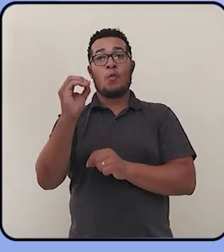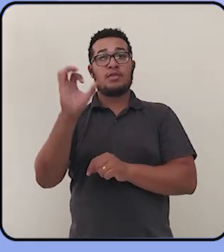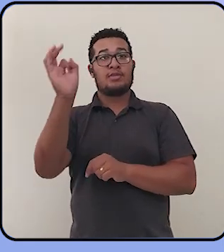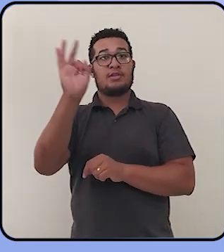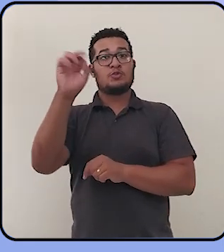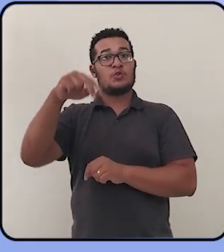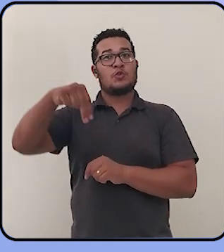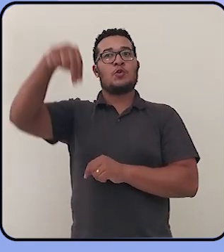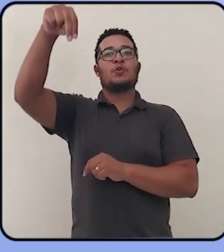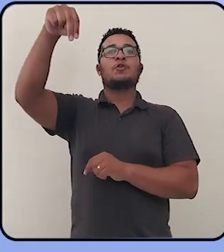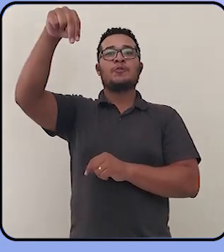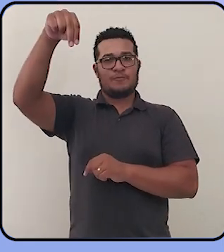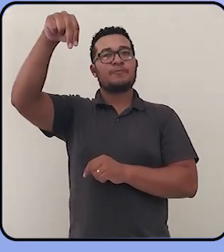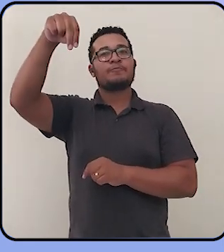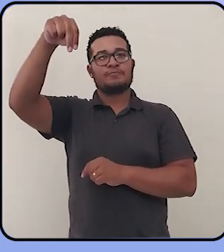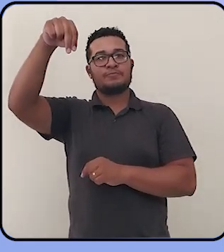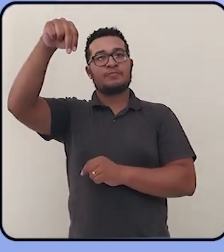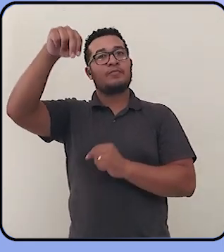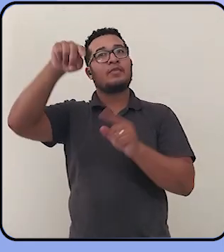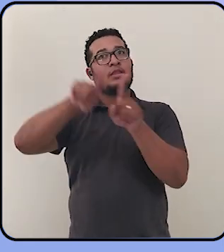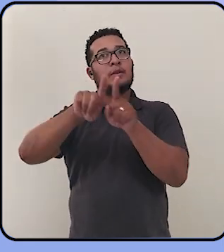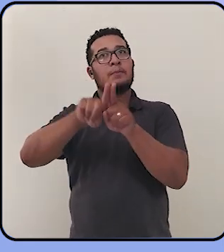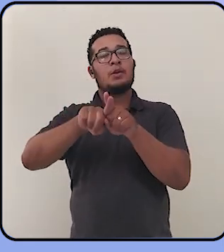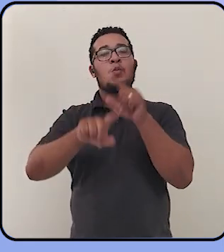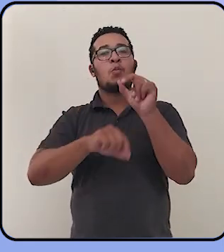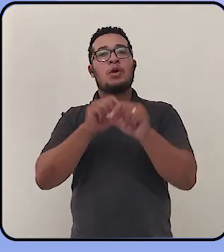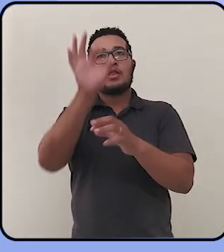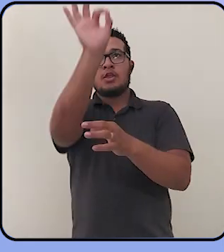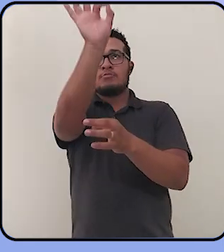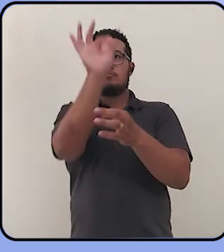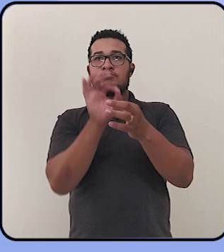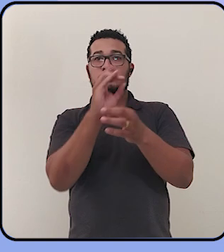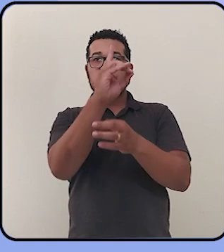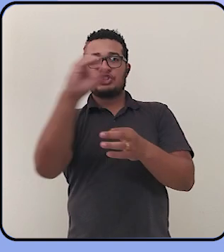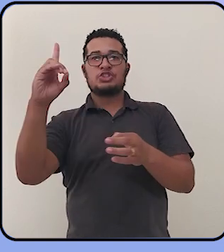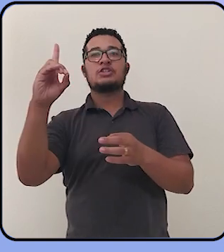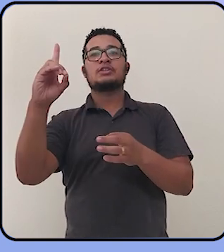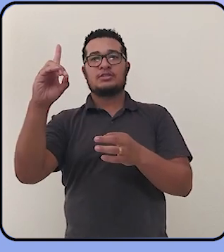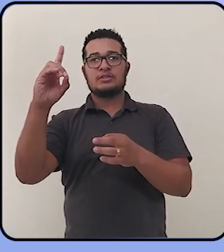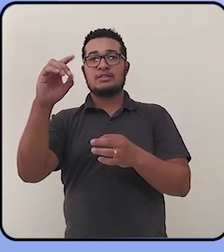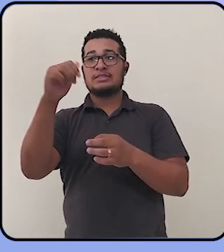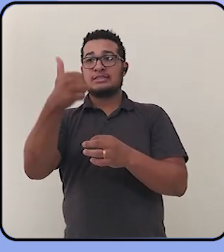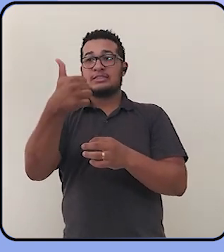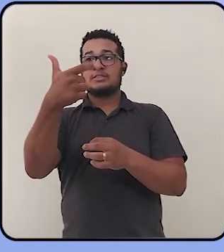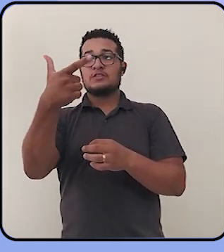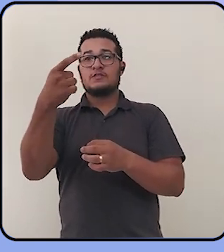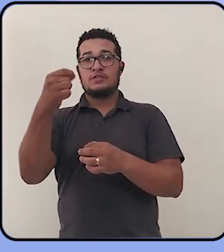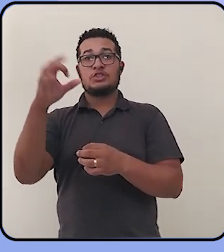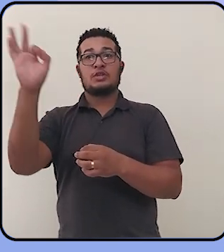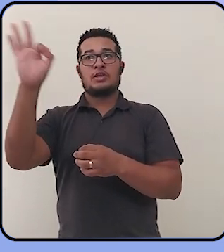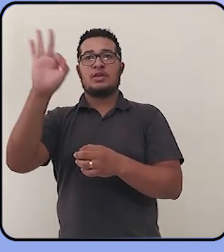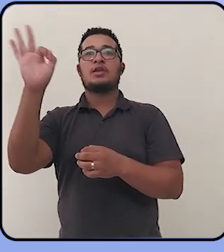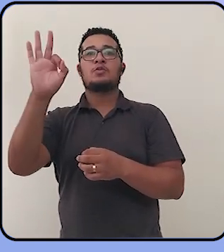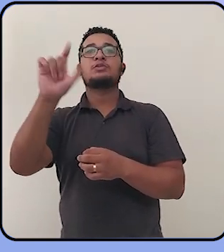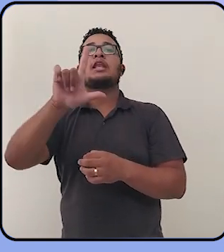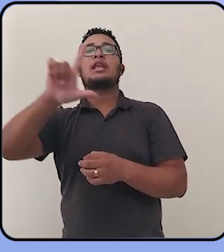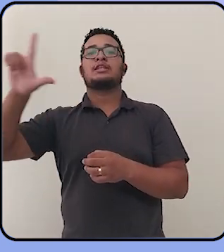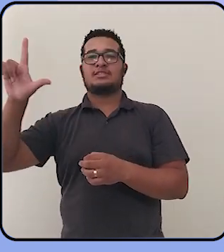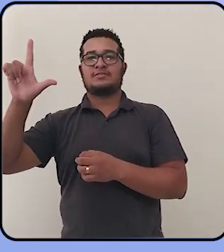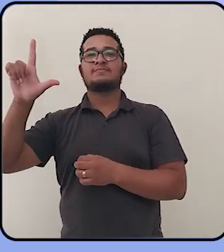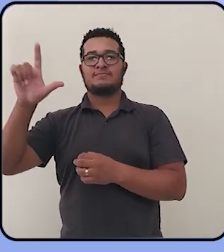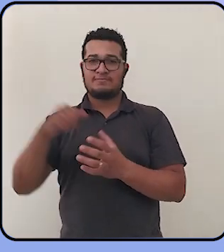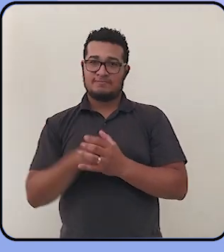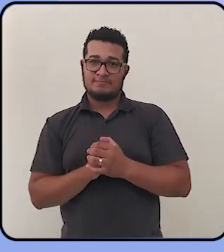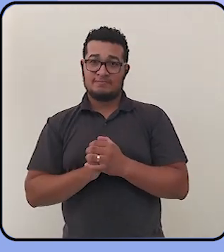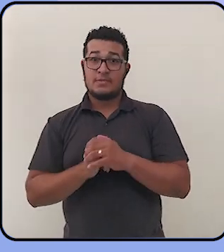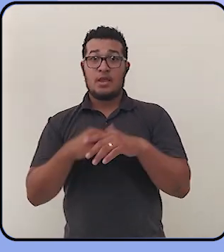graus norte. Está à direita do meridiano de Greenwich, 120 graus